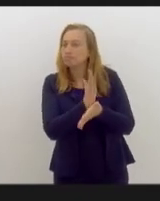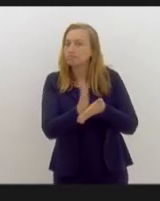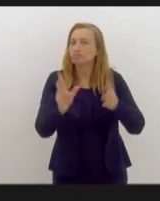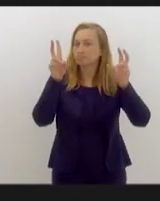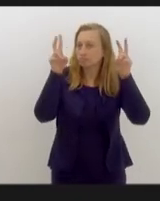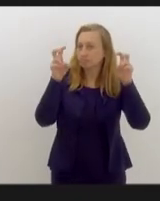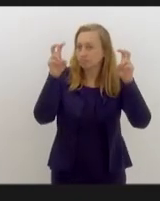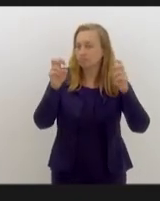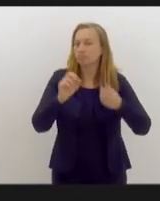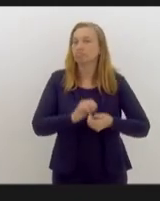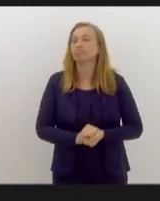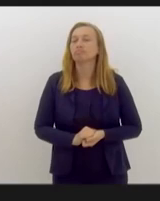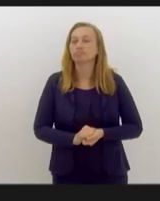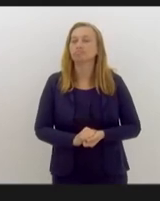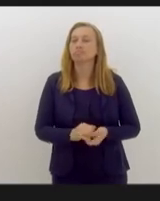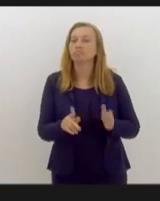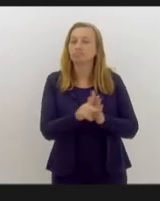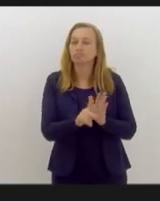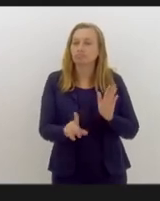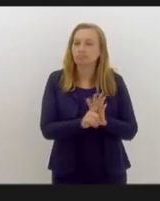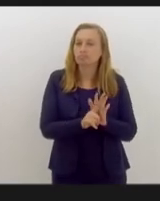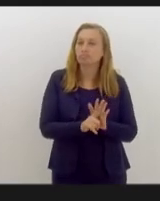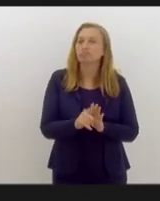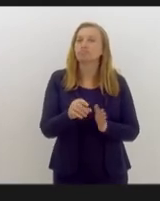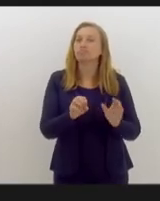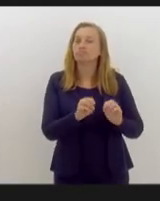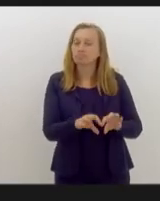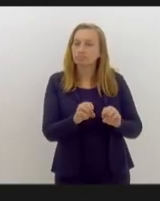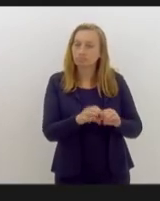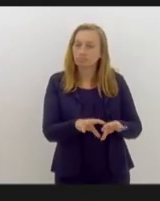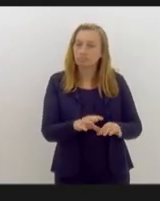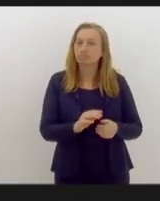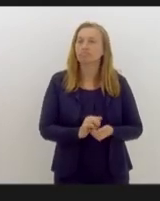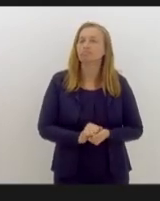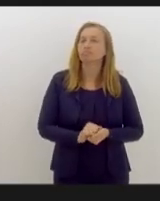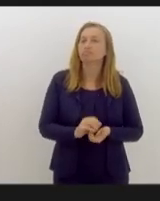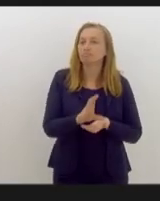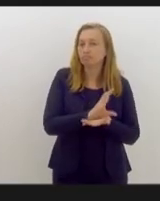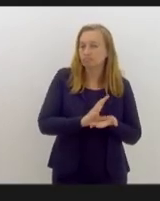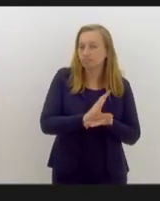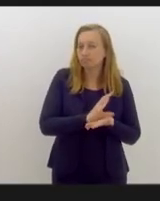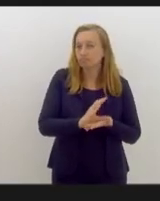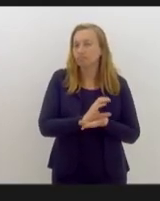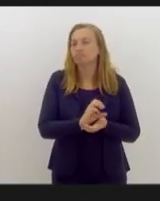foi com o projeto de lei sobre educação domiciliar, em que o Conselho foi enfático,